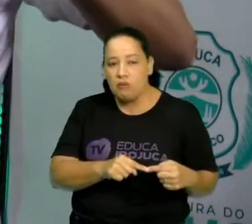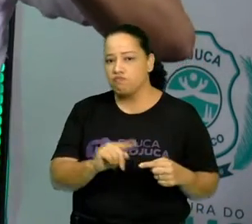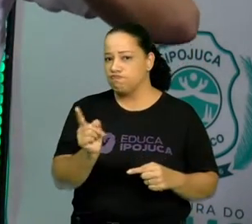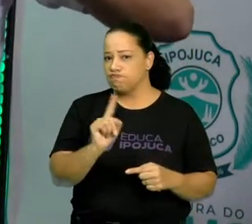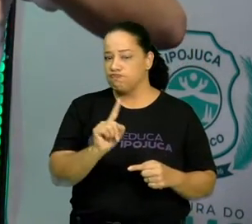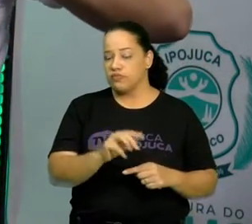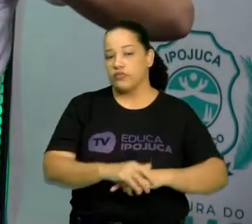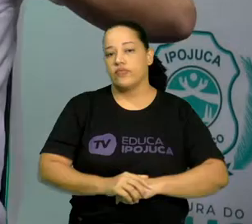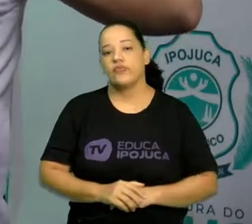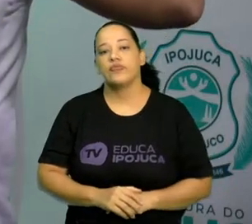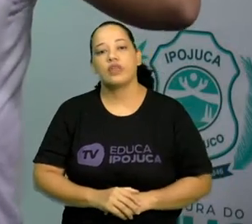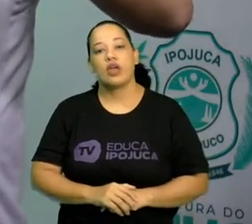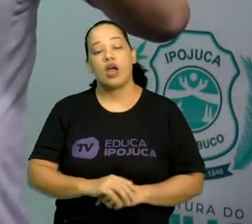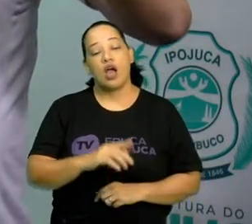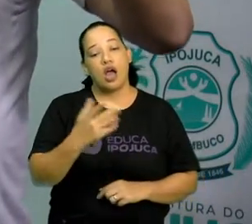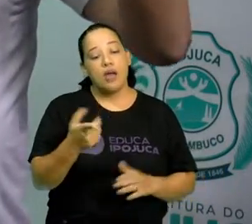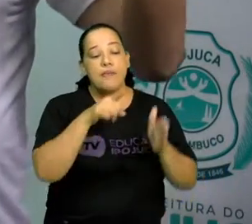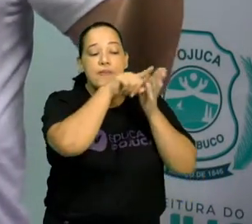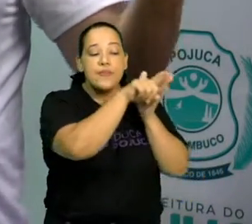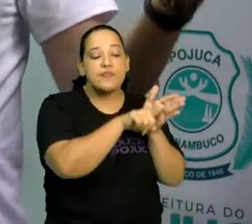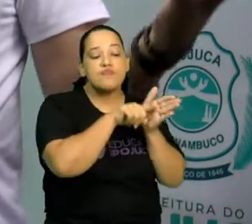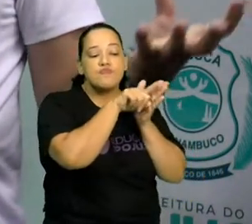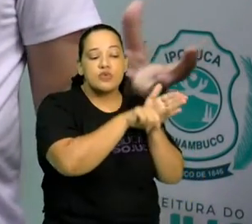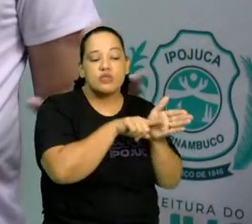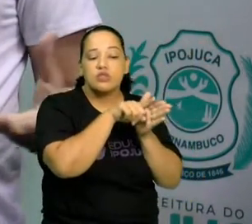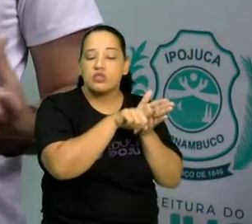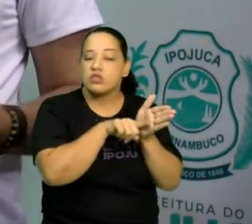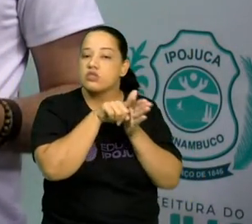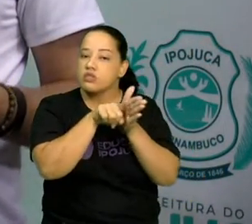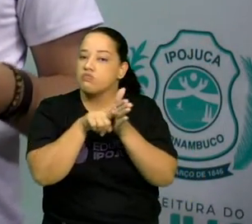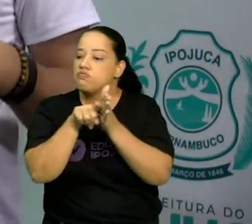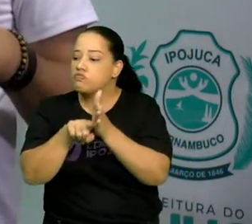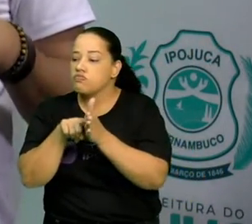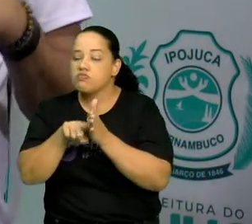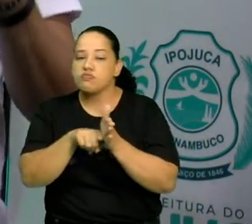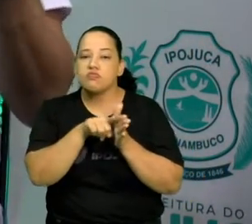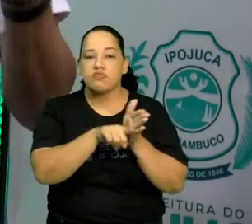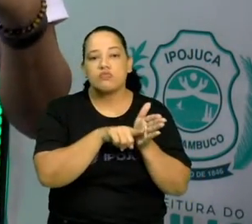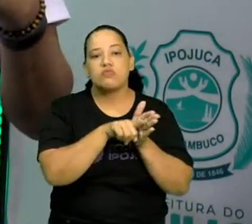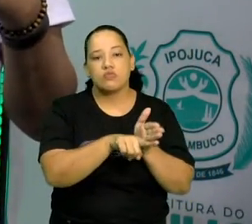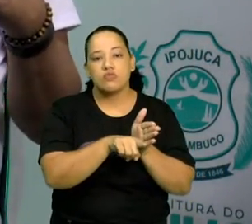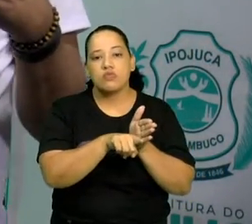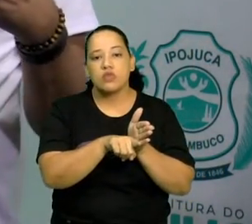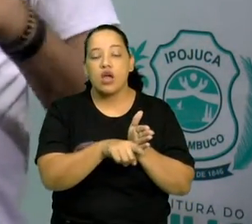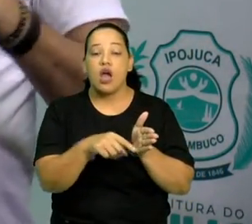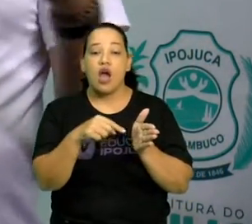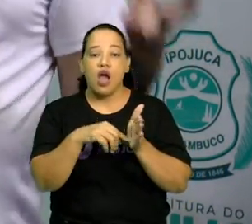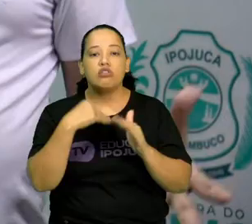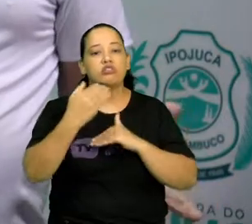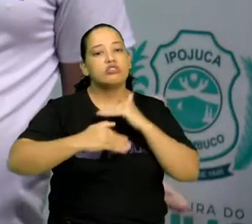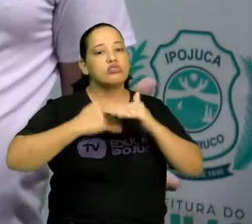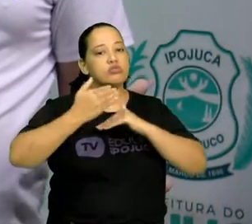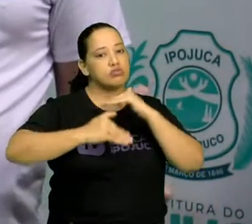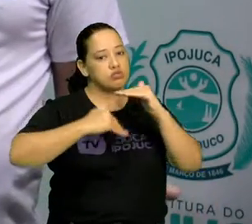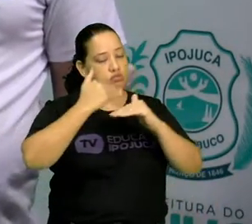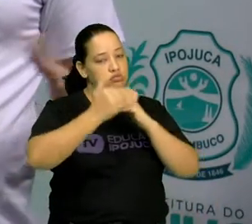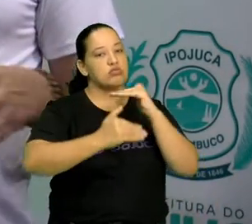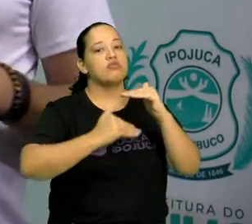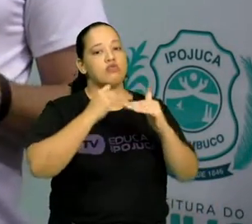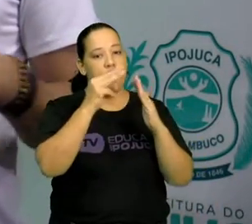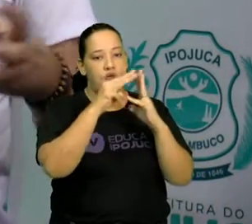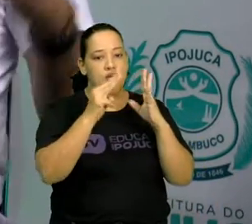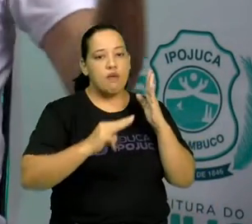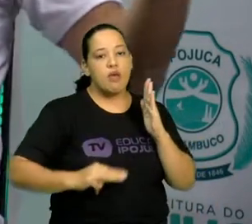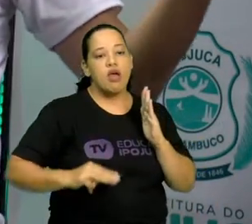ele começa a pesquisar essas formas e ele desenvolve esse método,